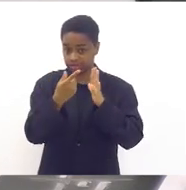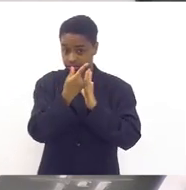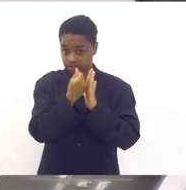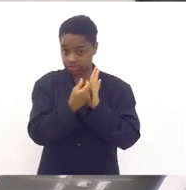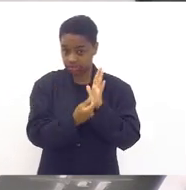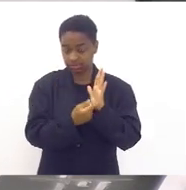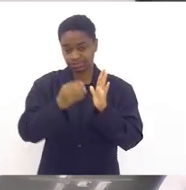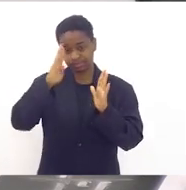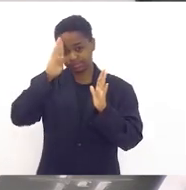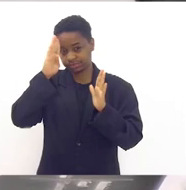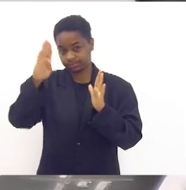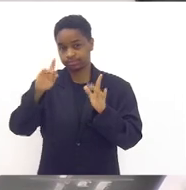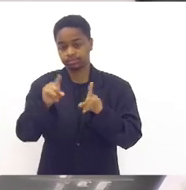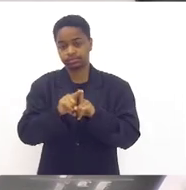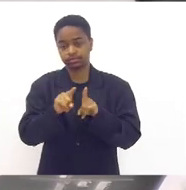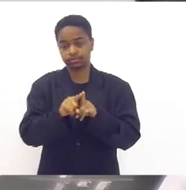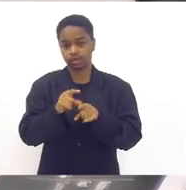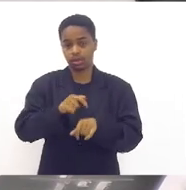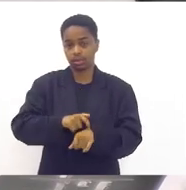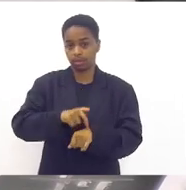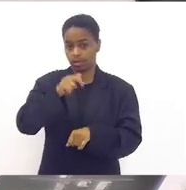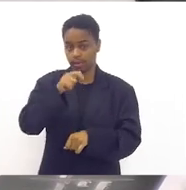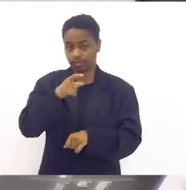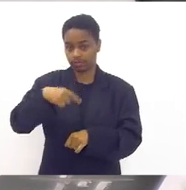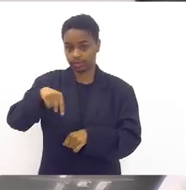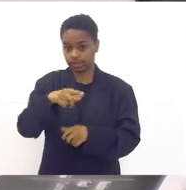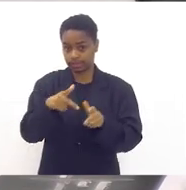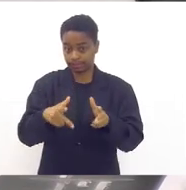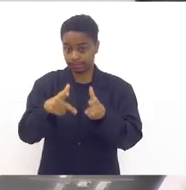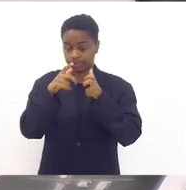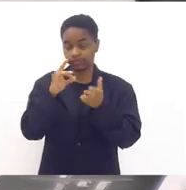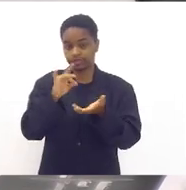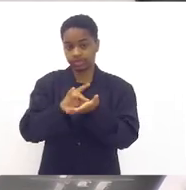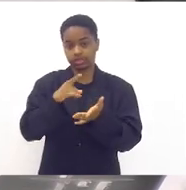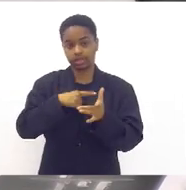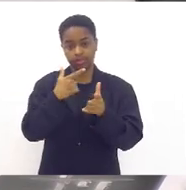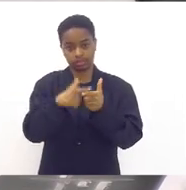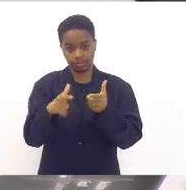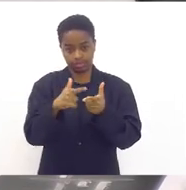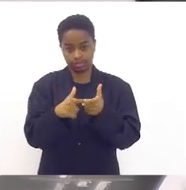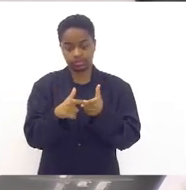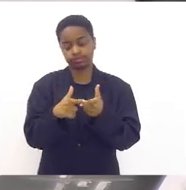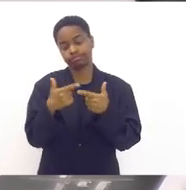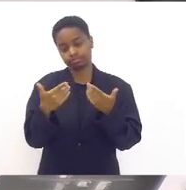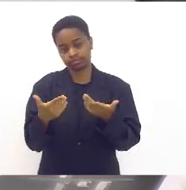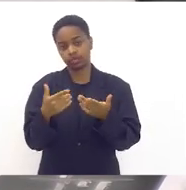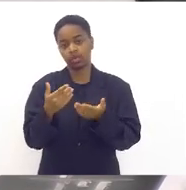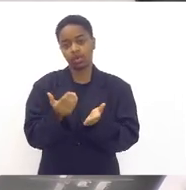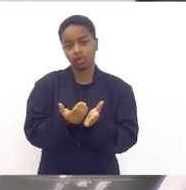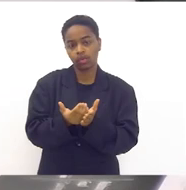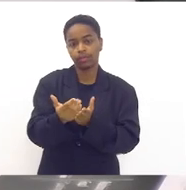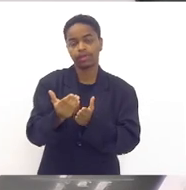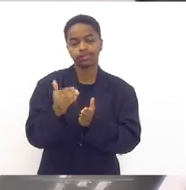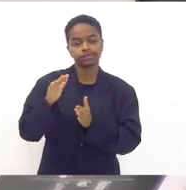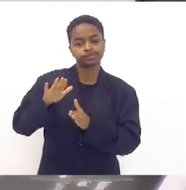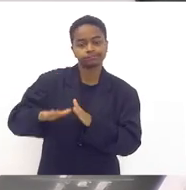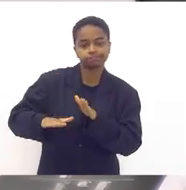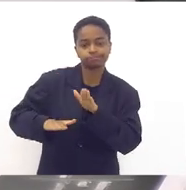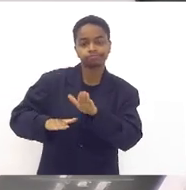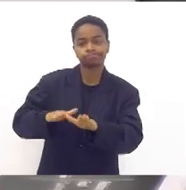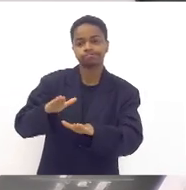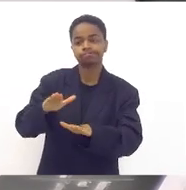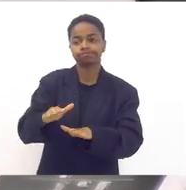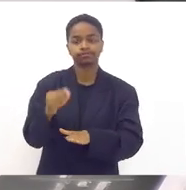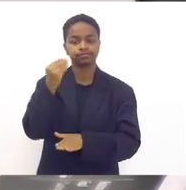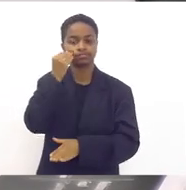é fundamental, e na hora que você reconhece que existe um problema, é o primeiro passo para você tentar resolver. E uma